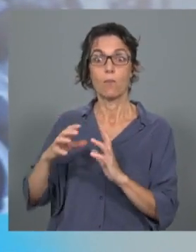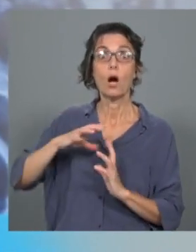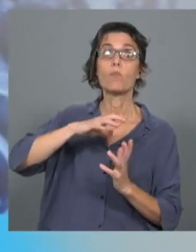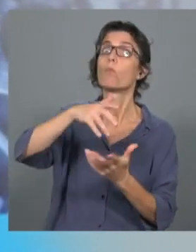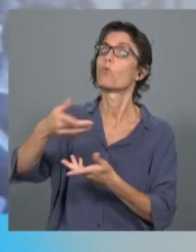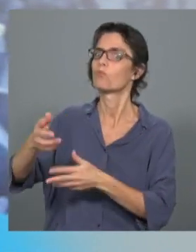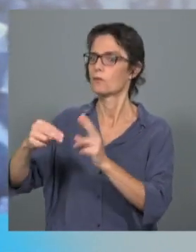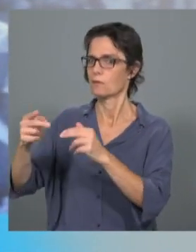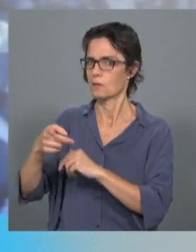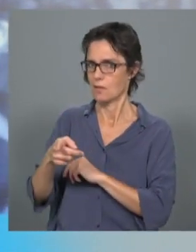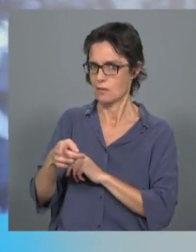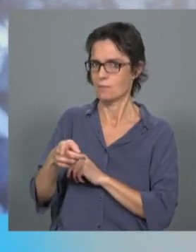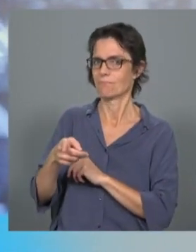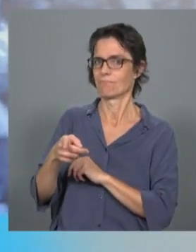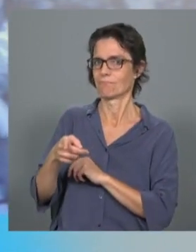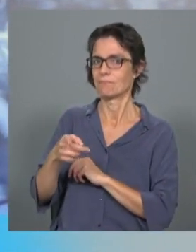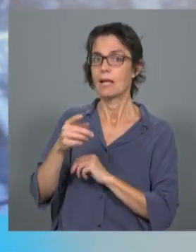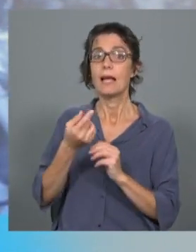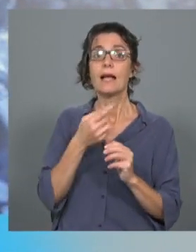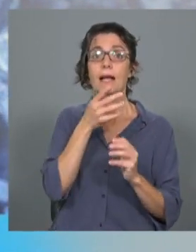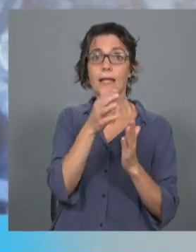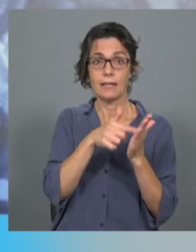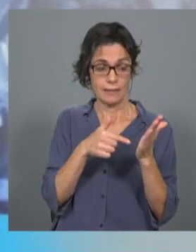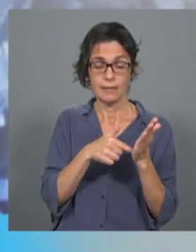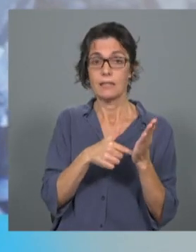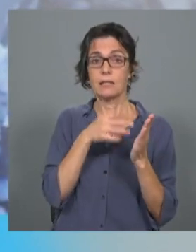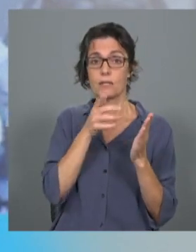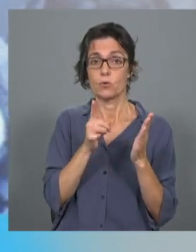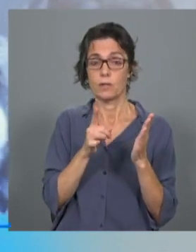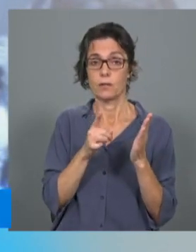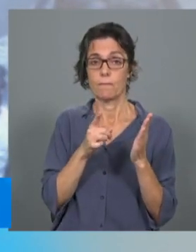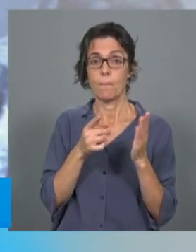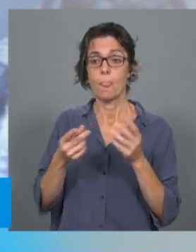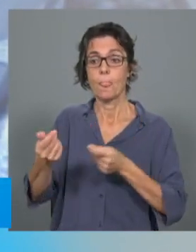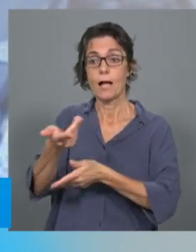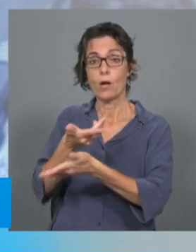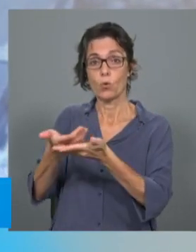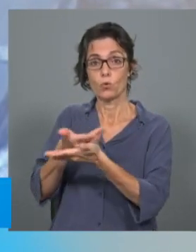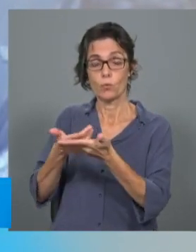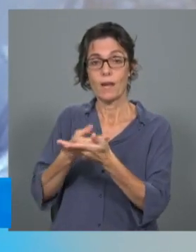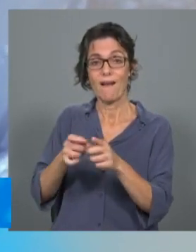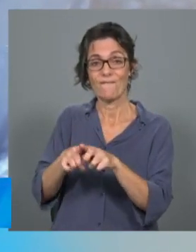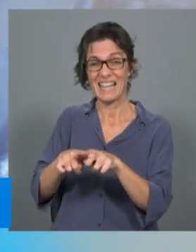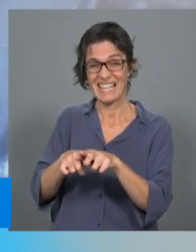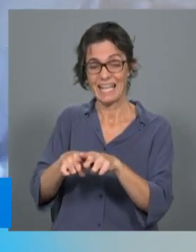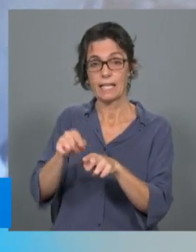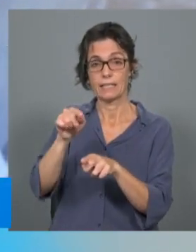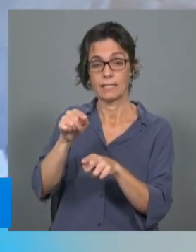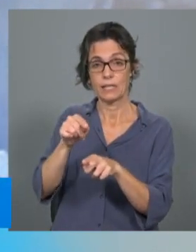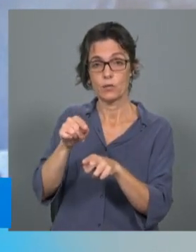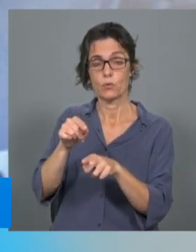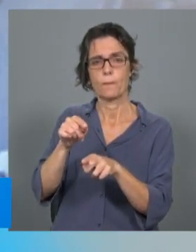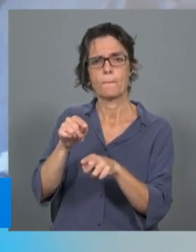Não é? E quando ele diz concretamente que a economia da fraternidade tem a ver com a partilha